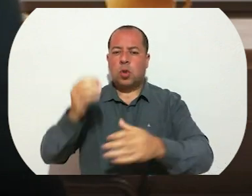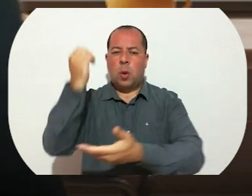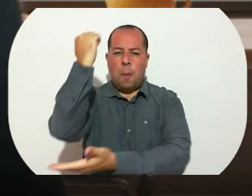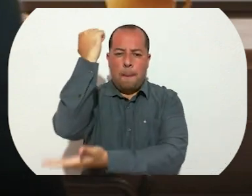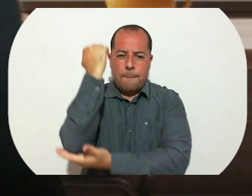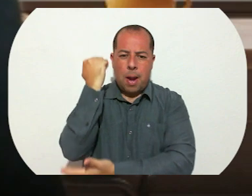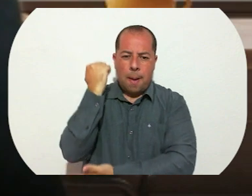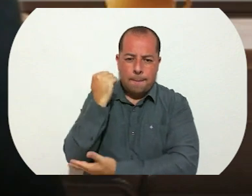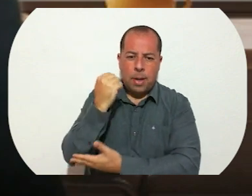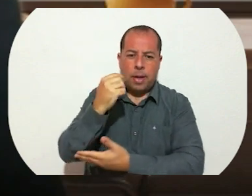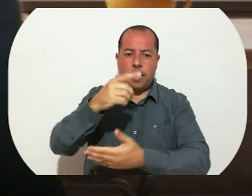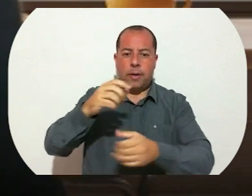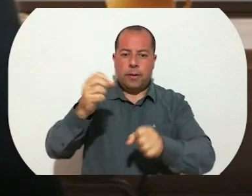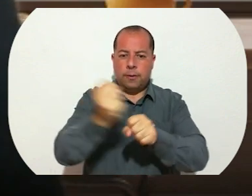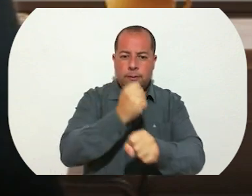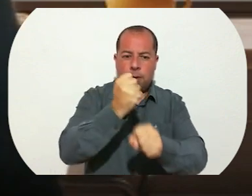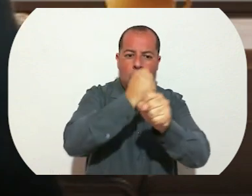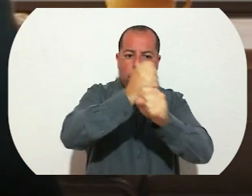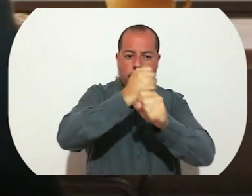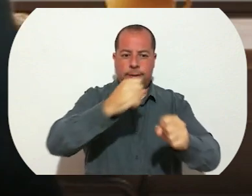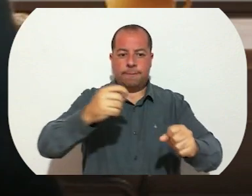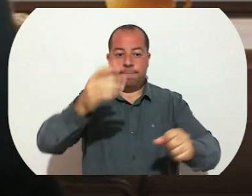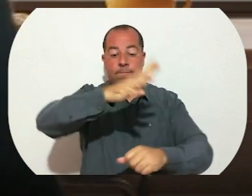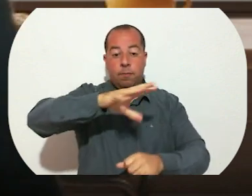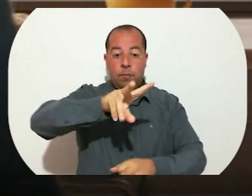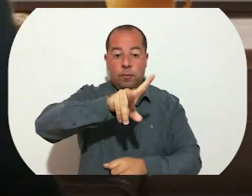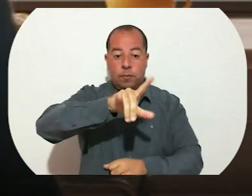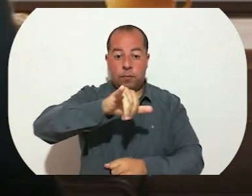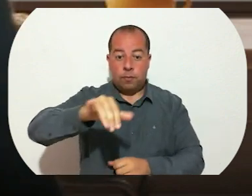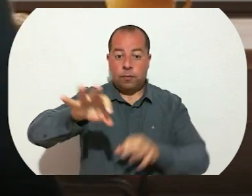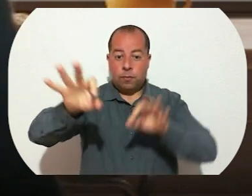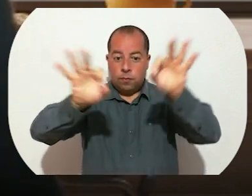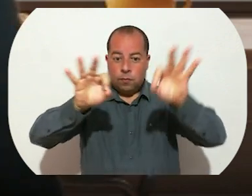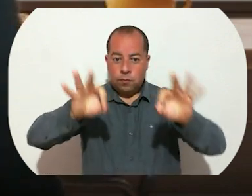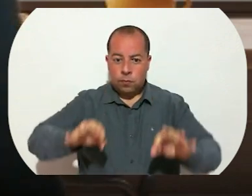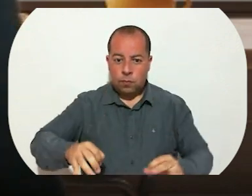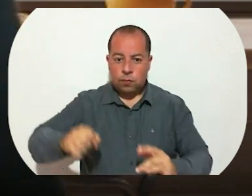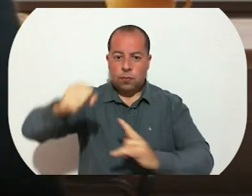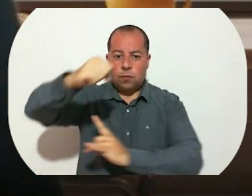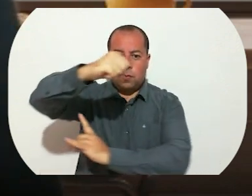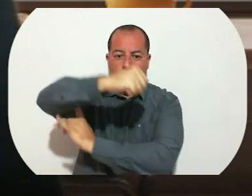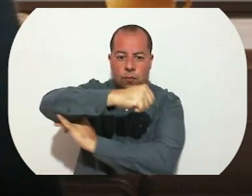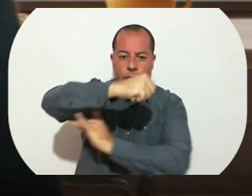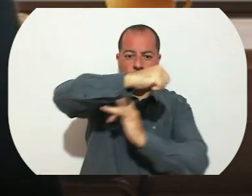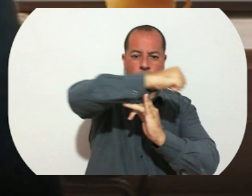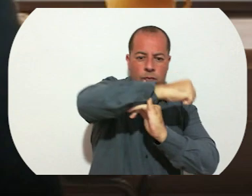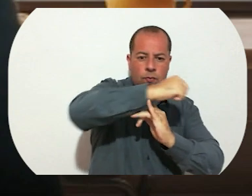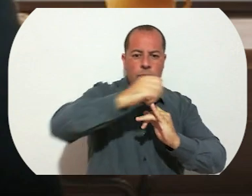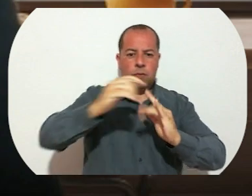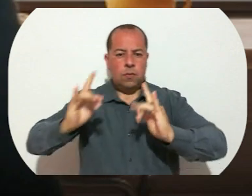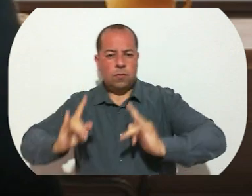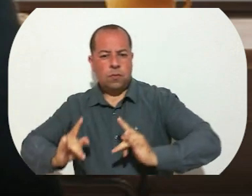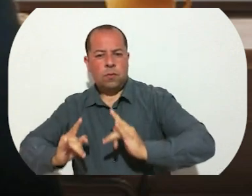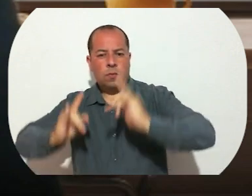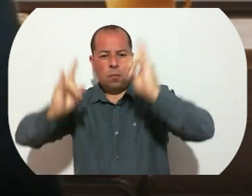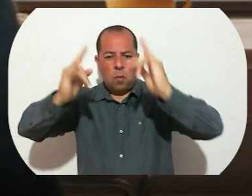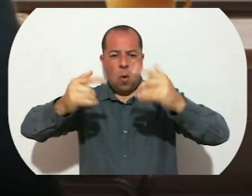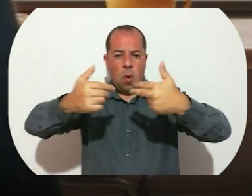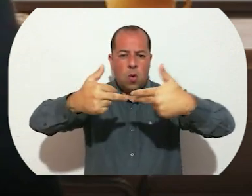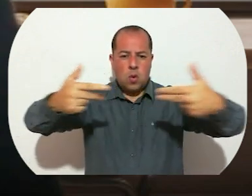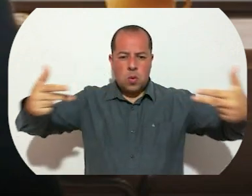projetos estruturais e na área de construção civil atuará projetando e construindo